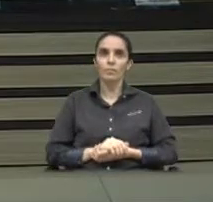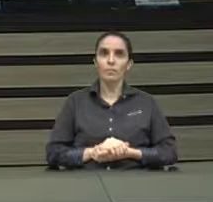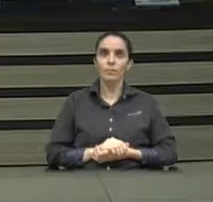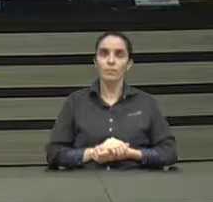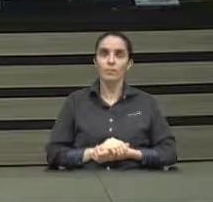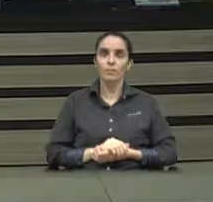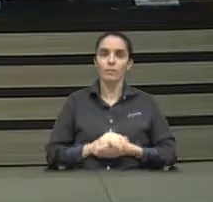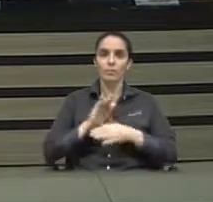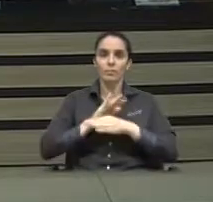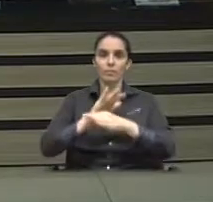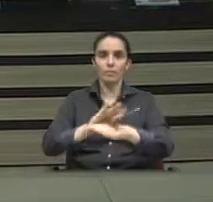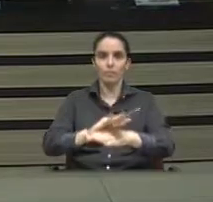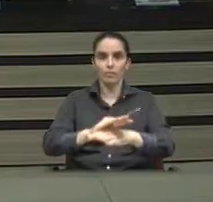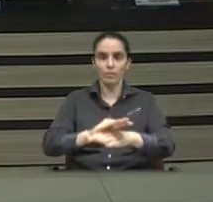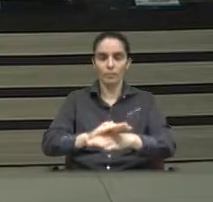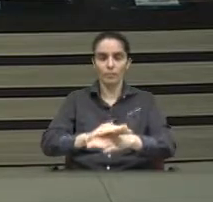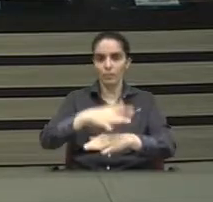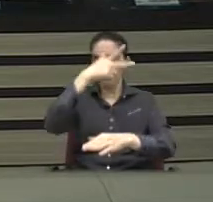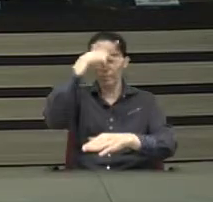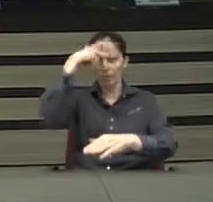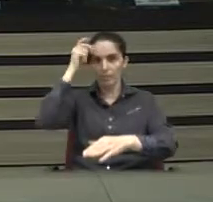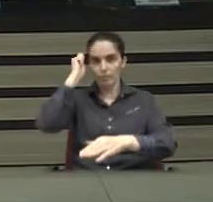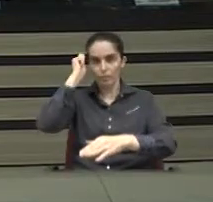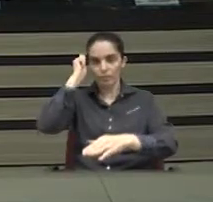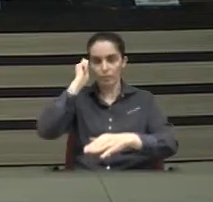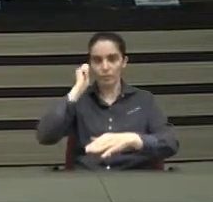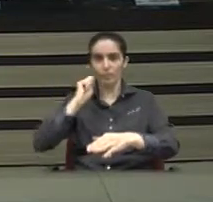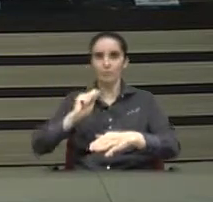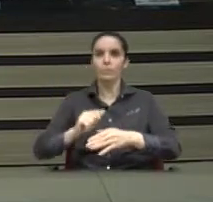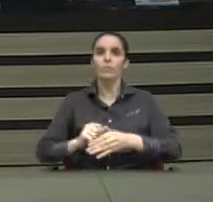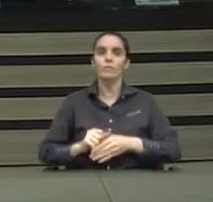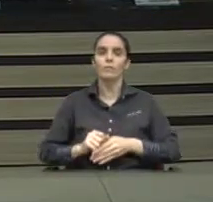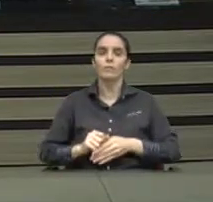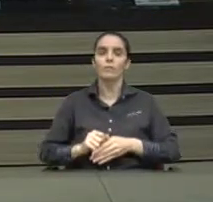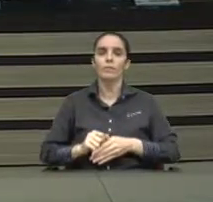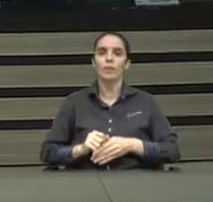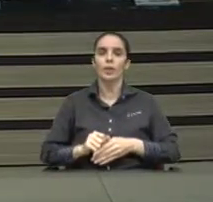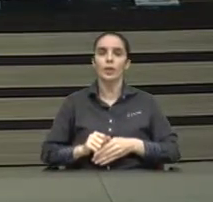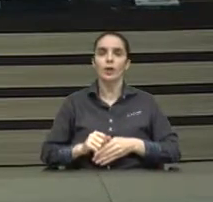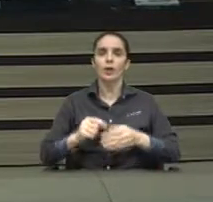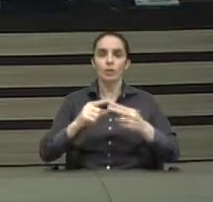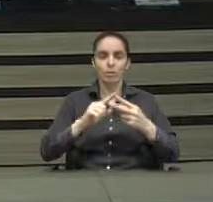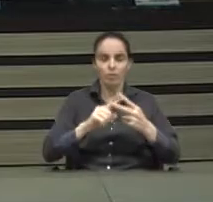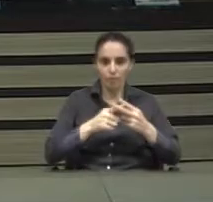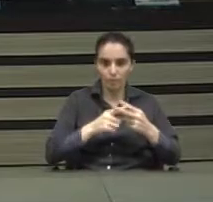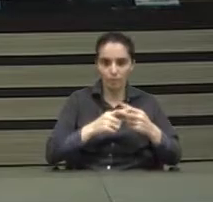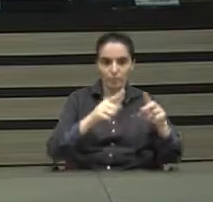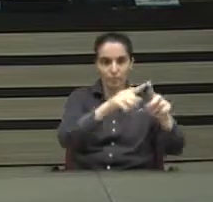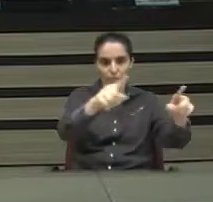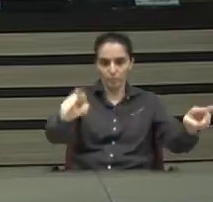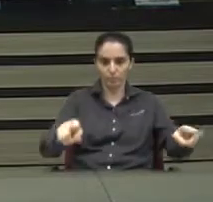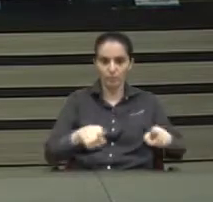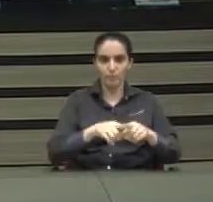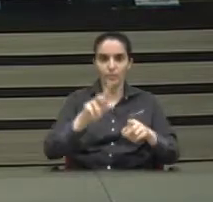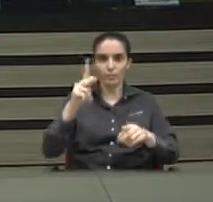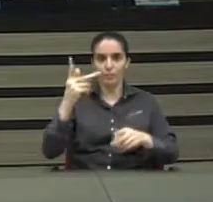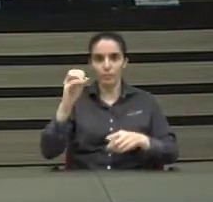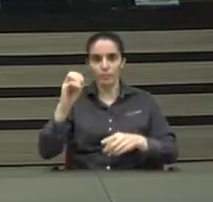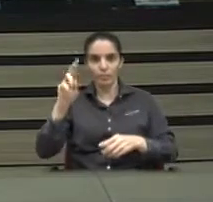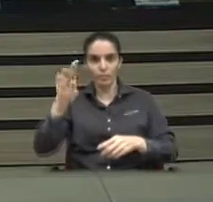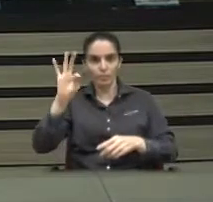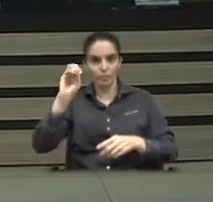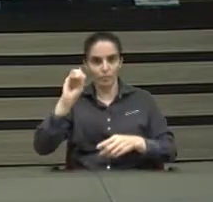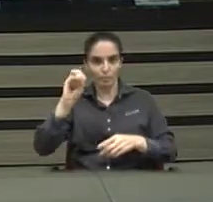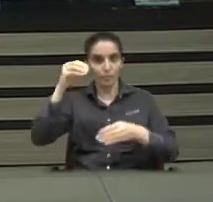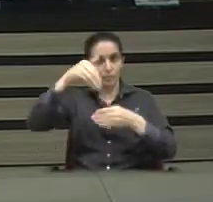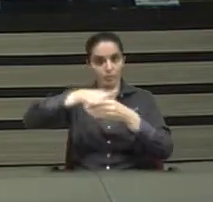Moção de apoio à Prefeitura Municipal de Limeira pela reintegração / manutenção de posse da área do horto florestal municipal. Ele